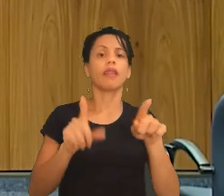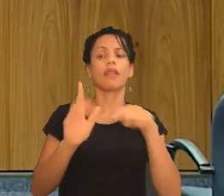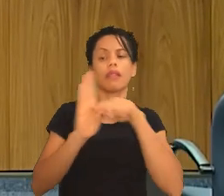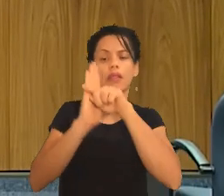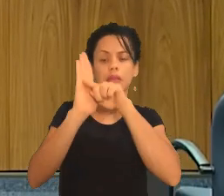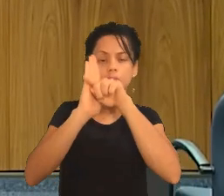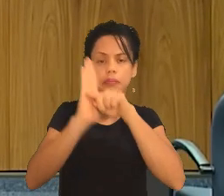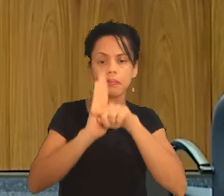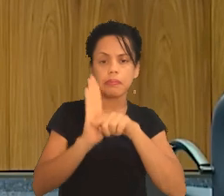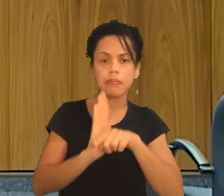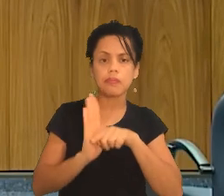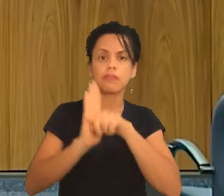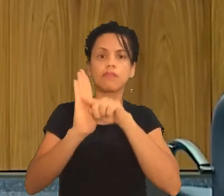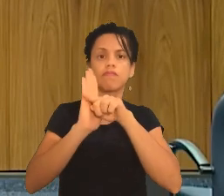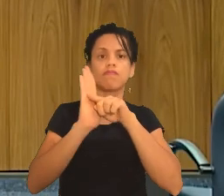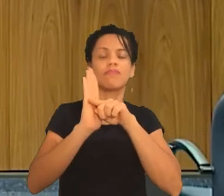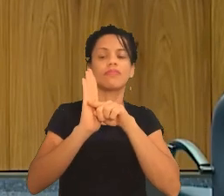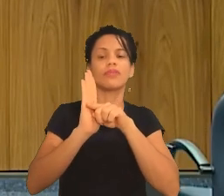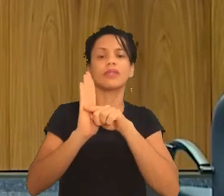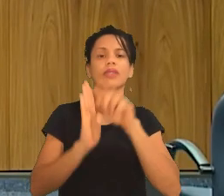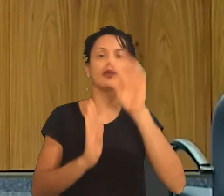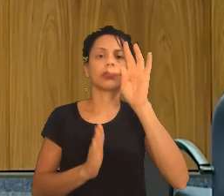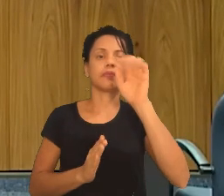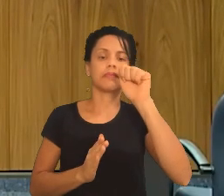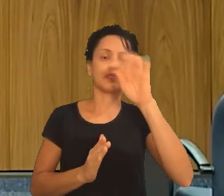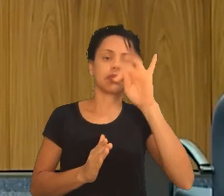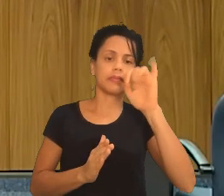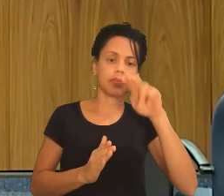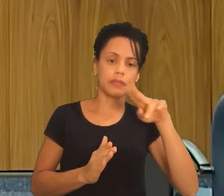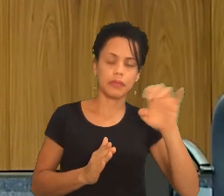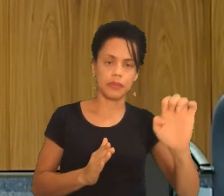pesquisadora, Diane. Obrigado. Bom,